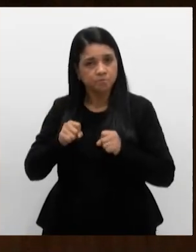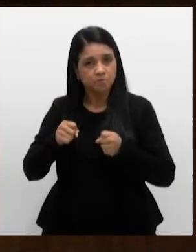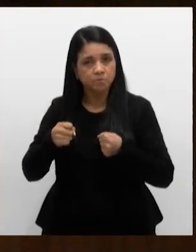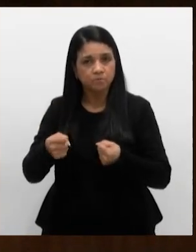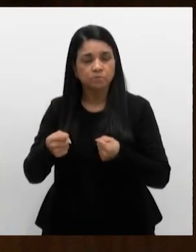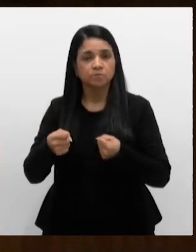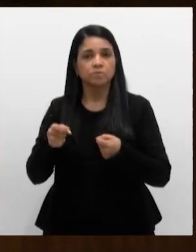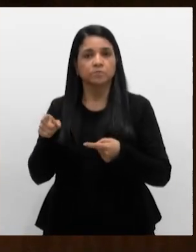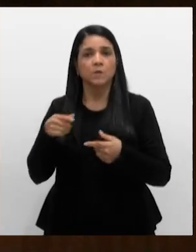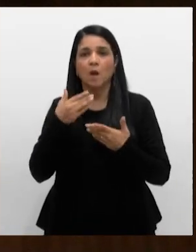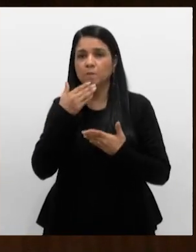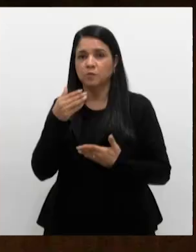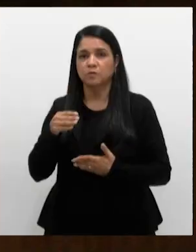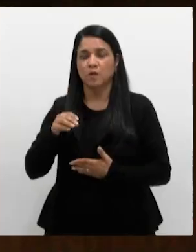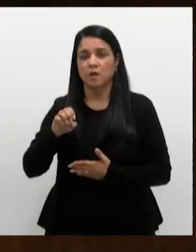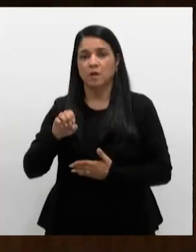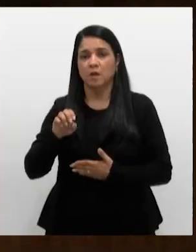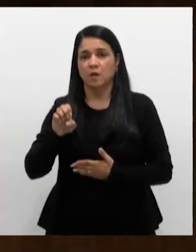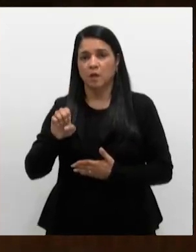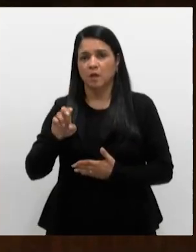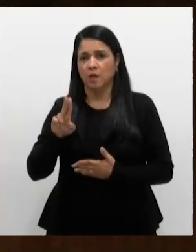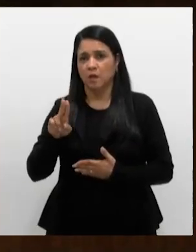da Educafro,